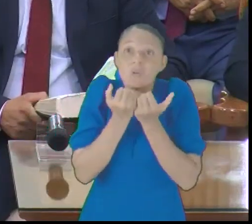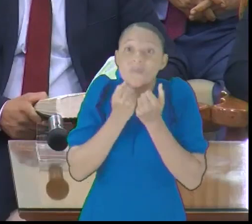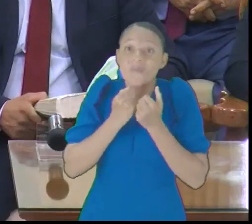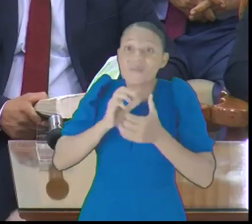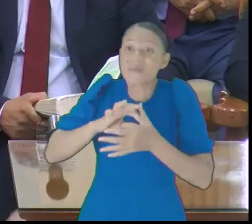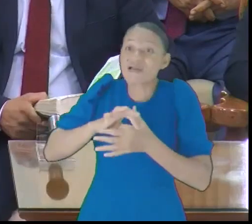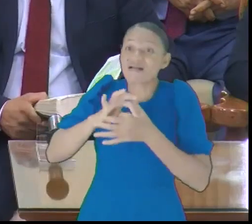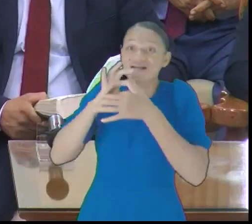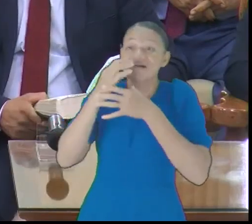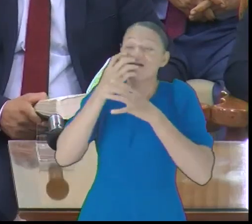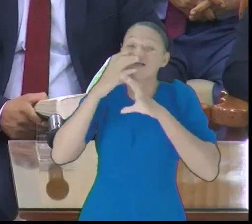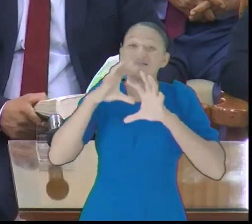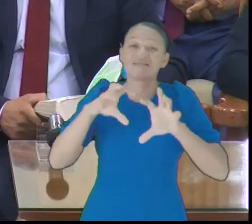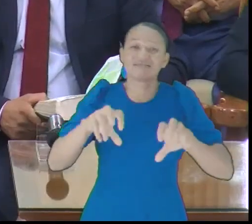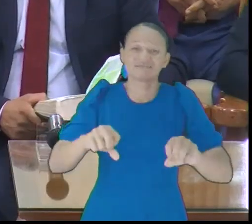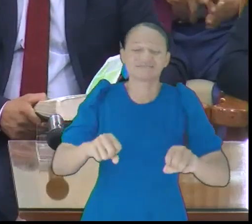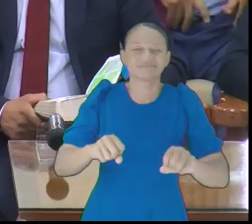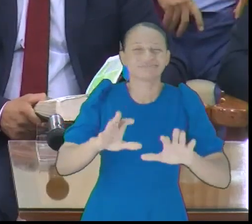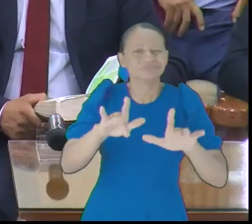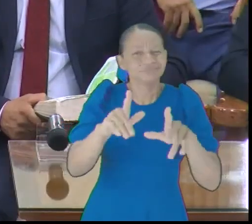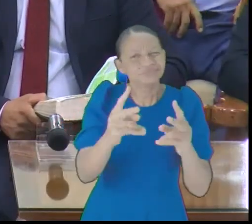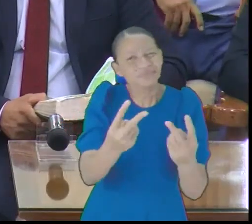Escute isso.